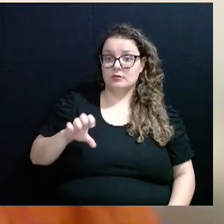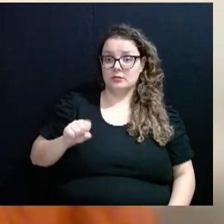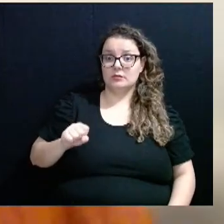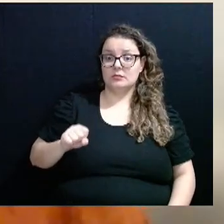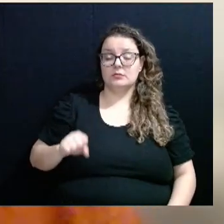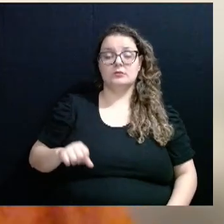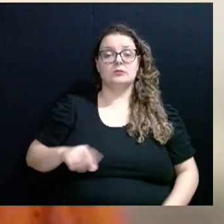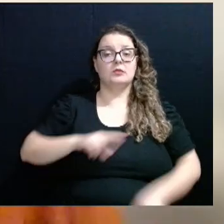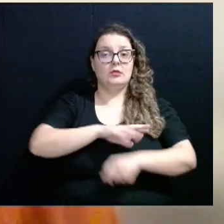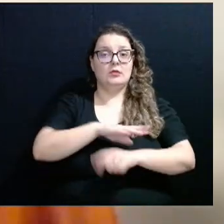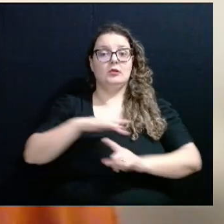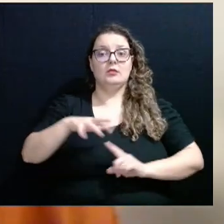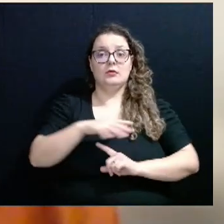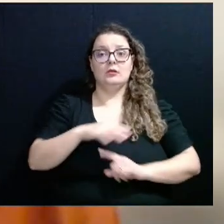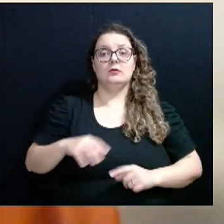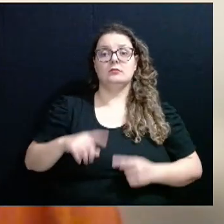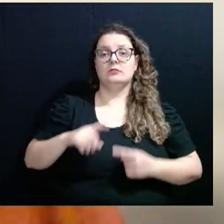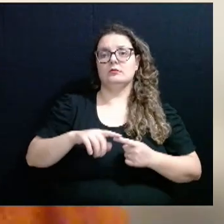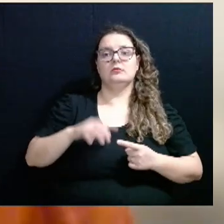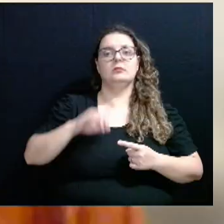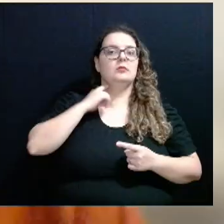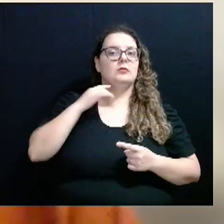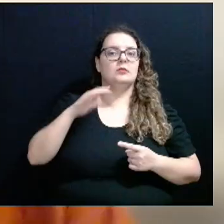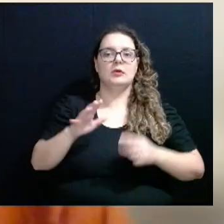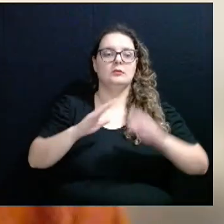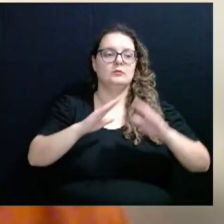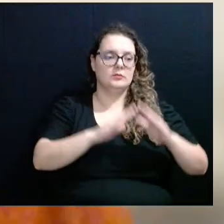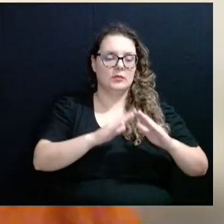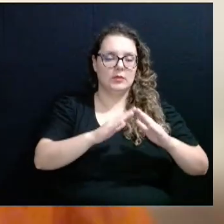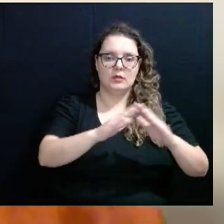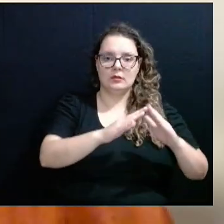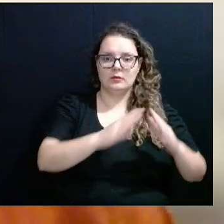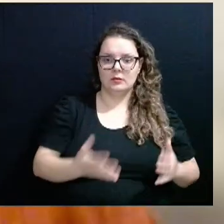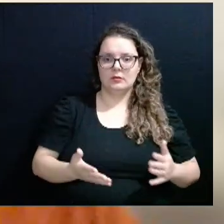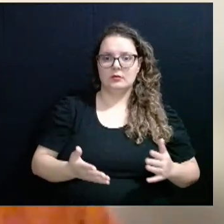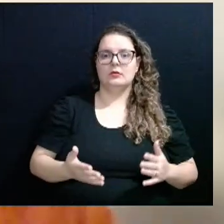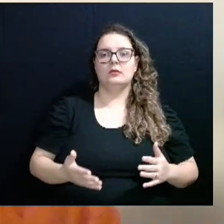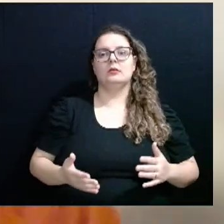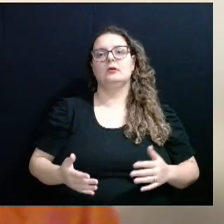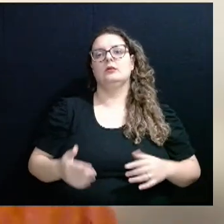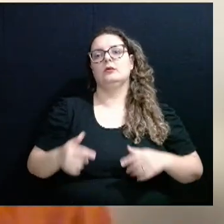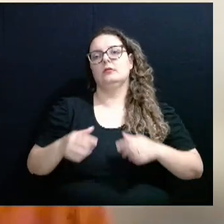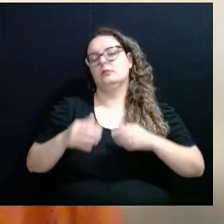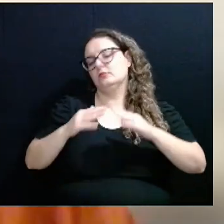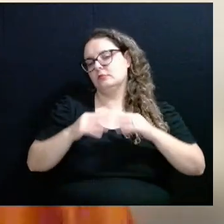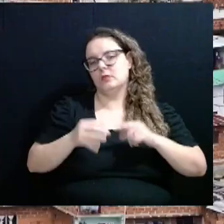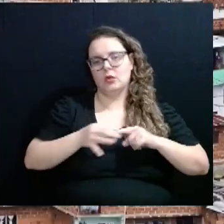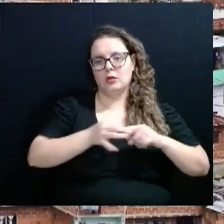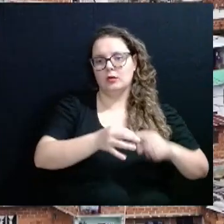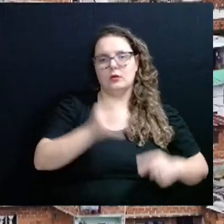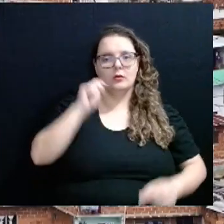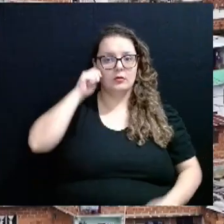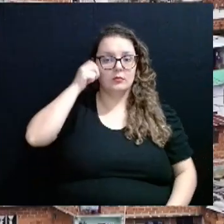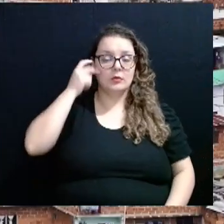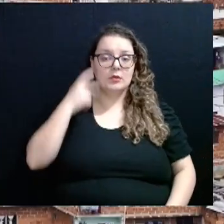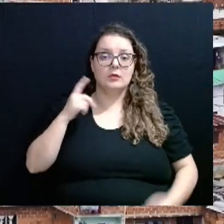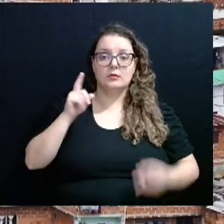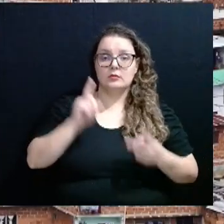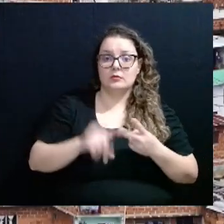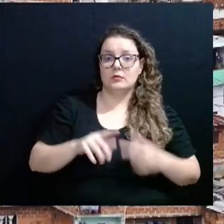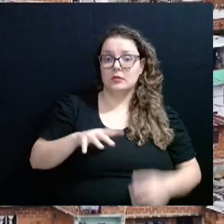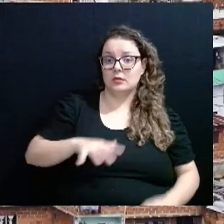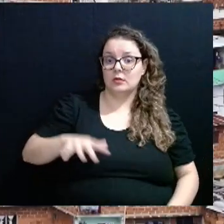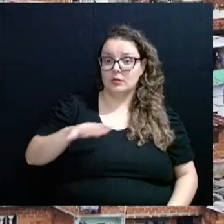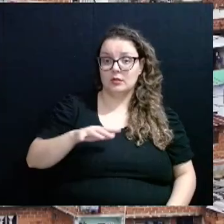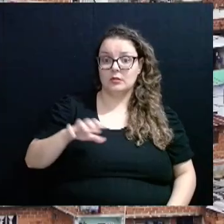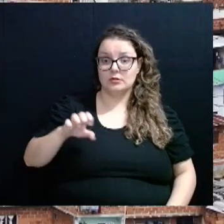mais poluídas são habitadas por pessoas que moram em regiões periféricas, por pretos e pardos. Áreas de encostas